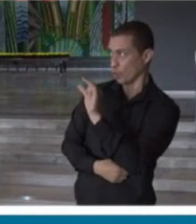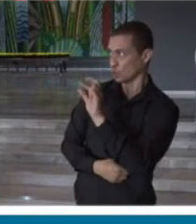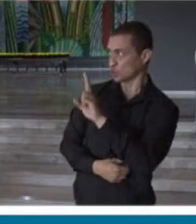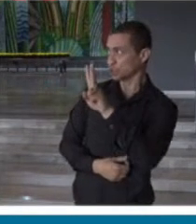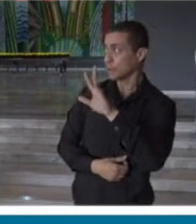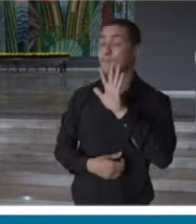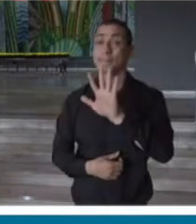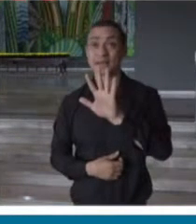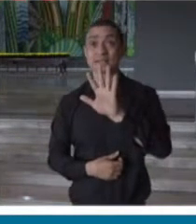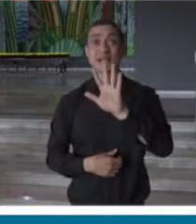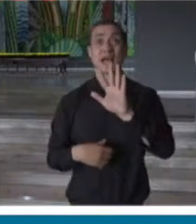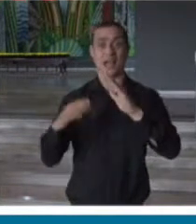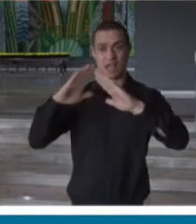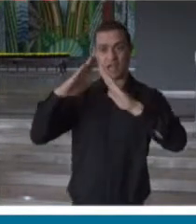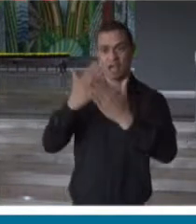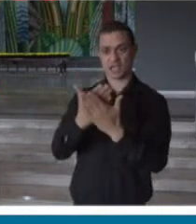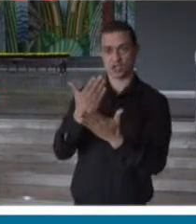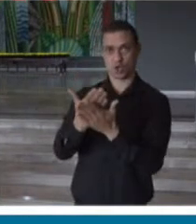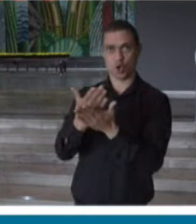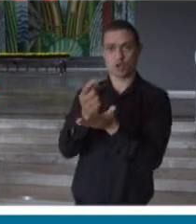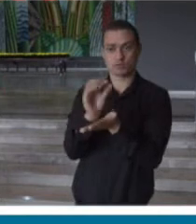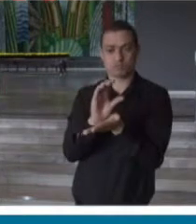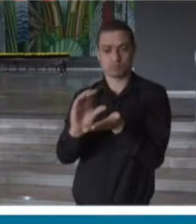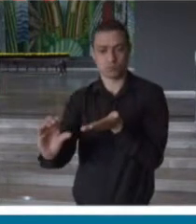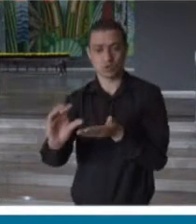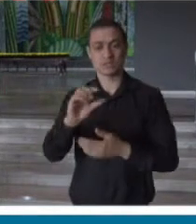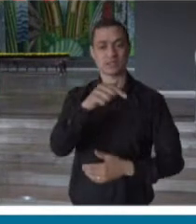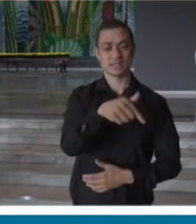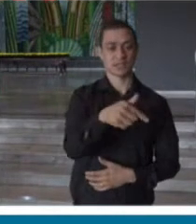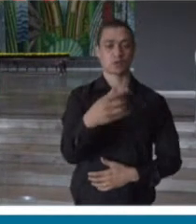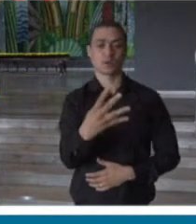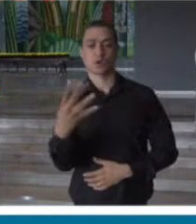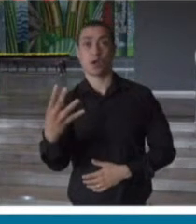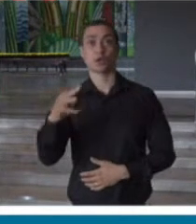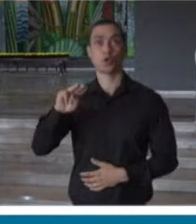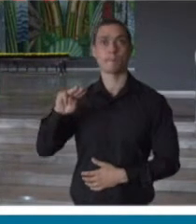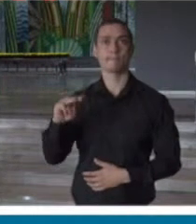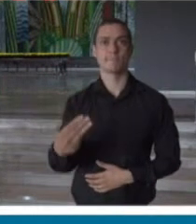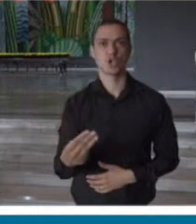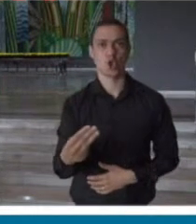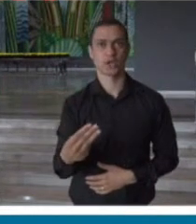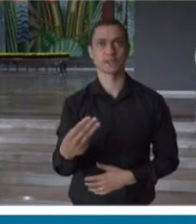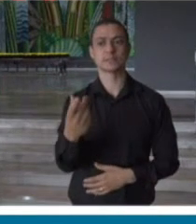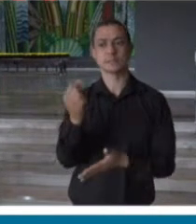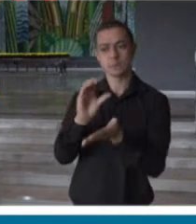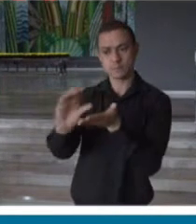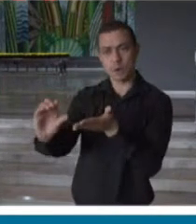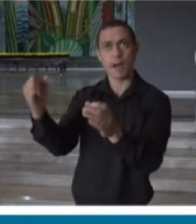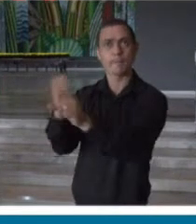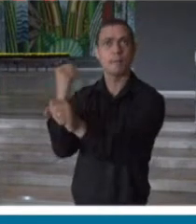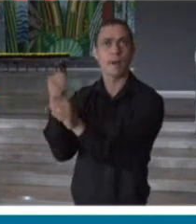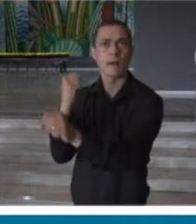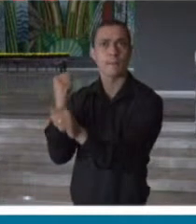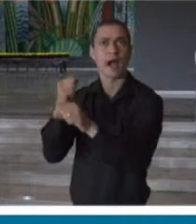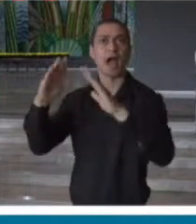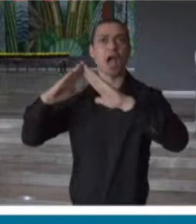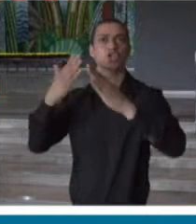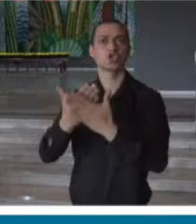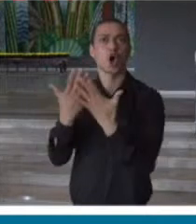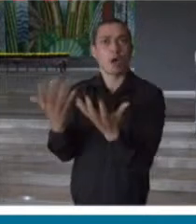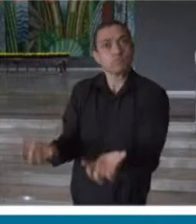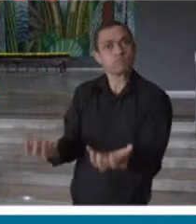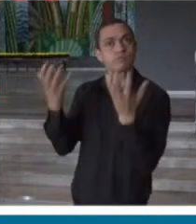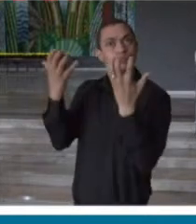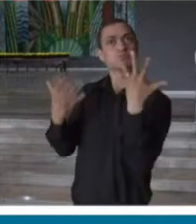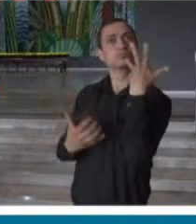tiveram um investimento alto, a rede estadual, por exemplo, 744 milhões em reformas acontecendo com o programa Escola Mais Bonita, o dinheiro direto na